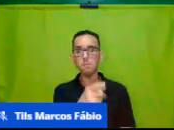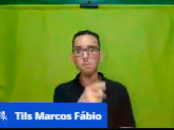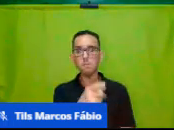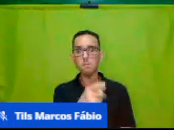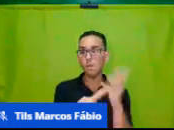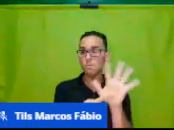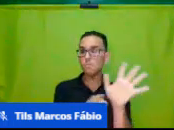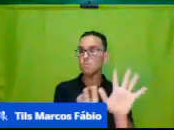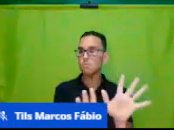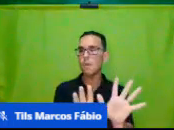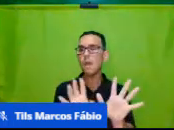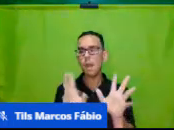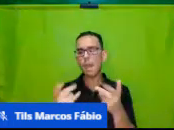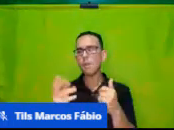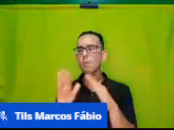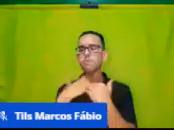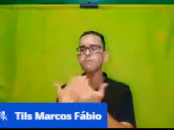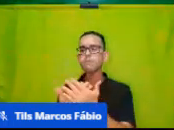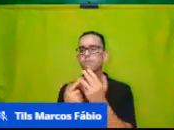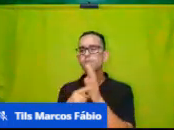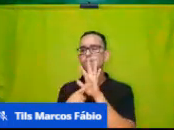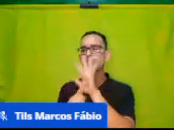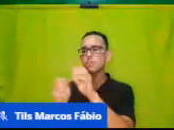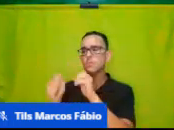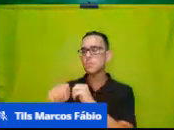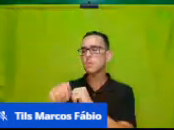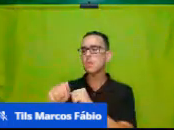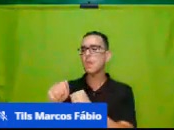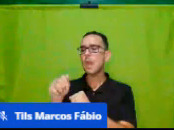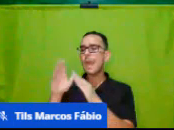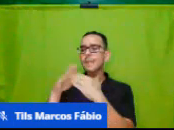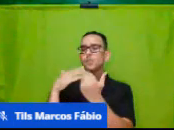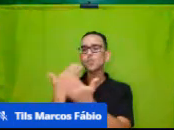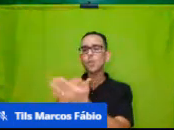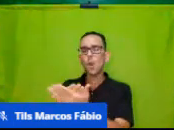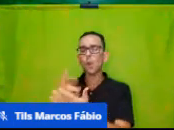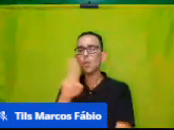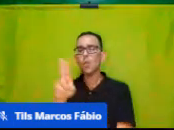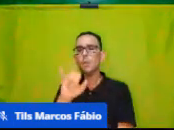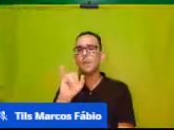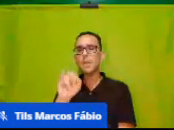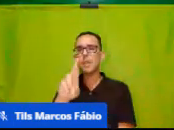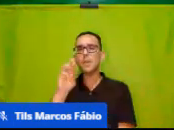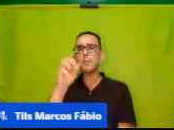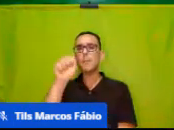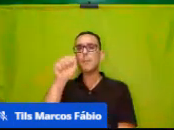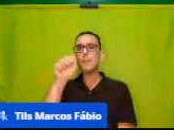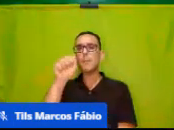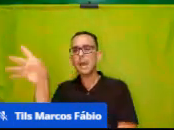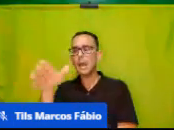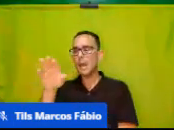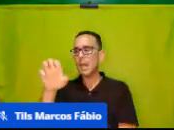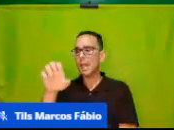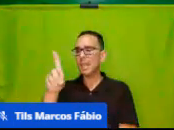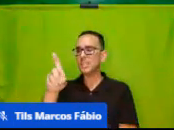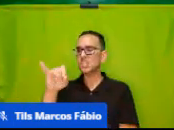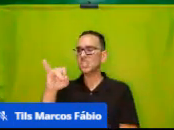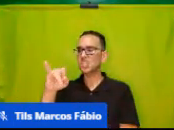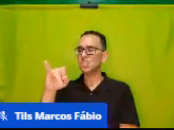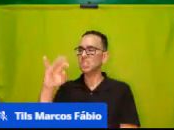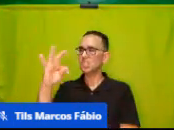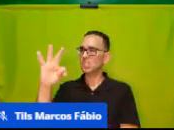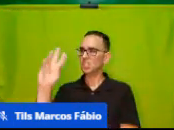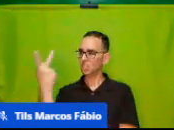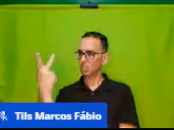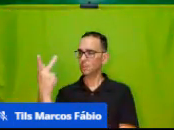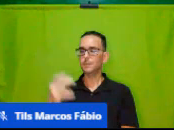aconteceu com a Escola Irmã Edith, que nós agradecemos o convite de dialogar com eles, e é como está acontecendo agora, quer dizer, como